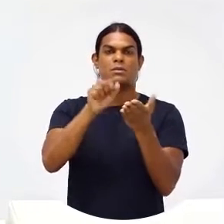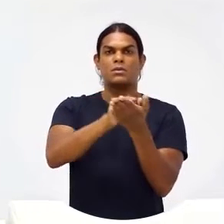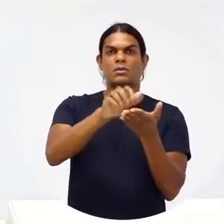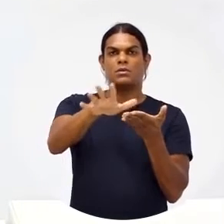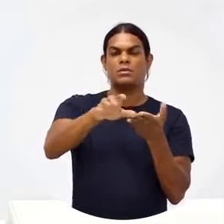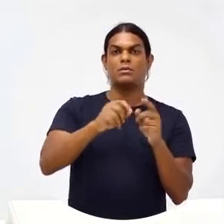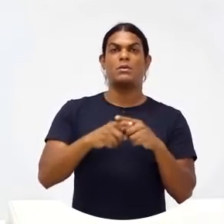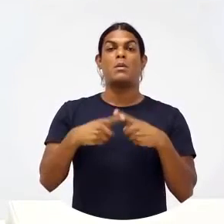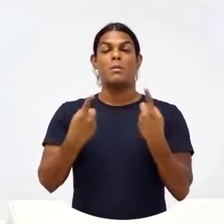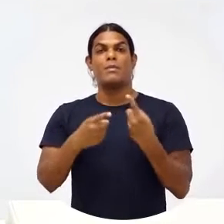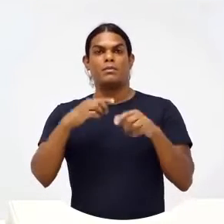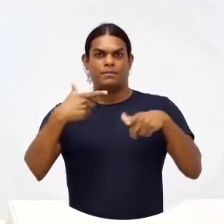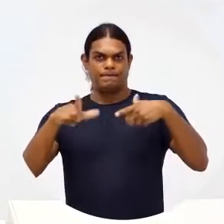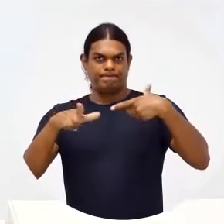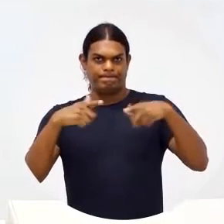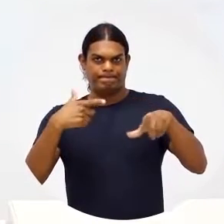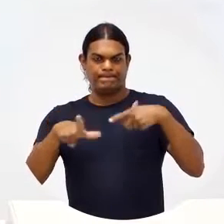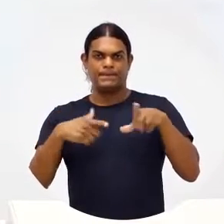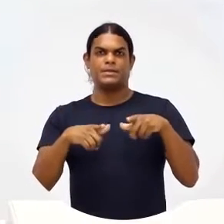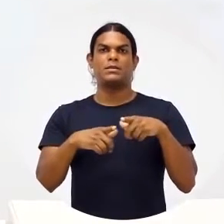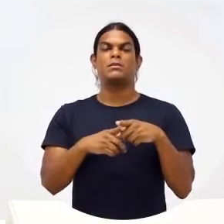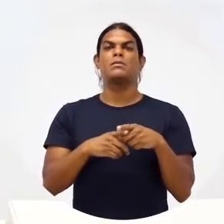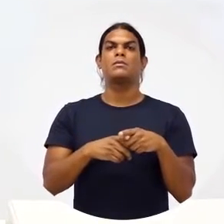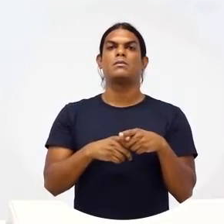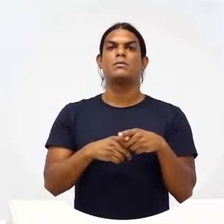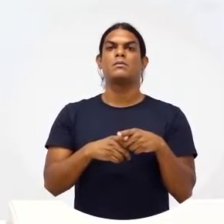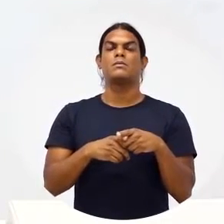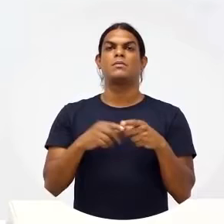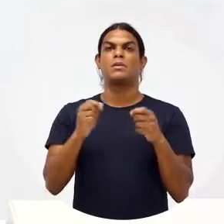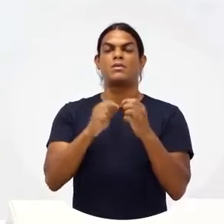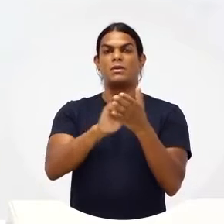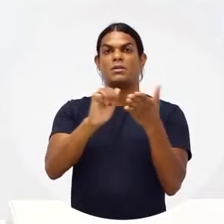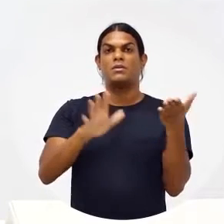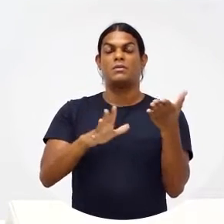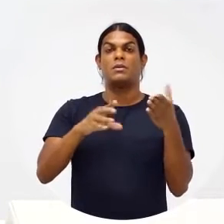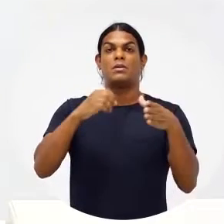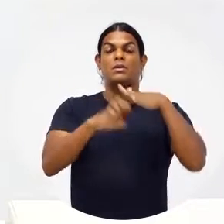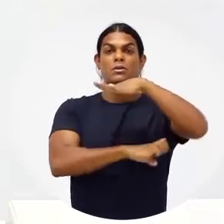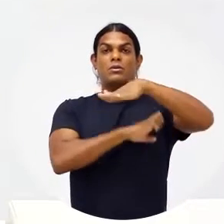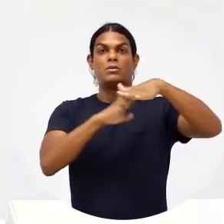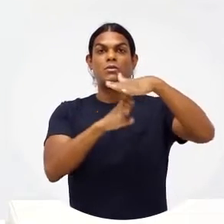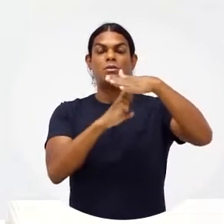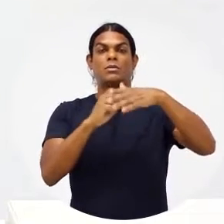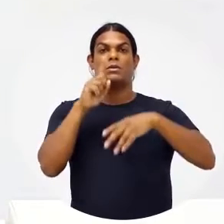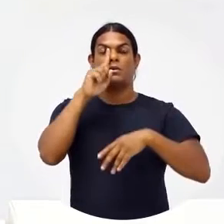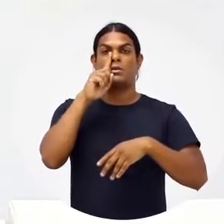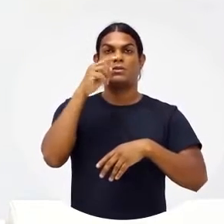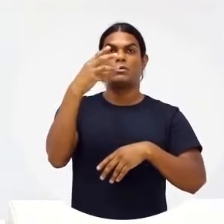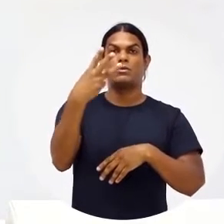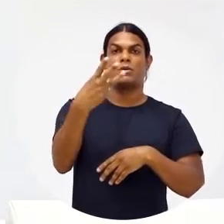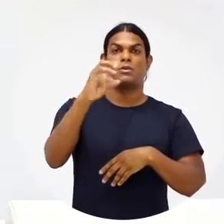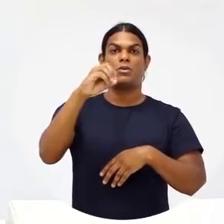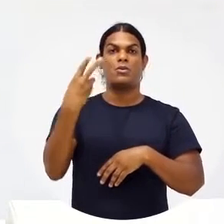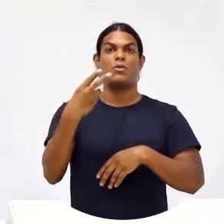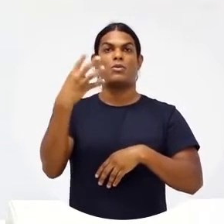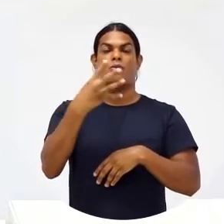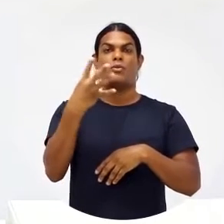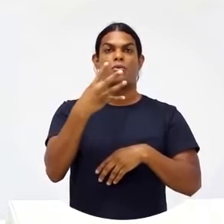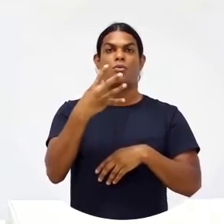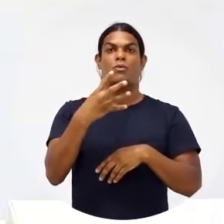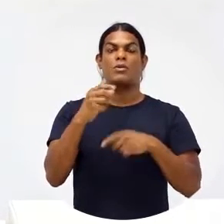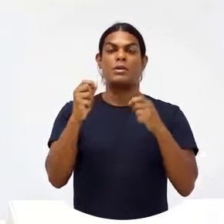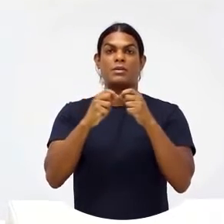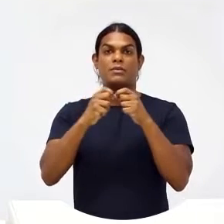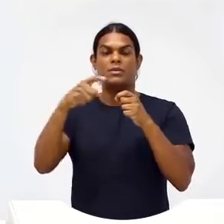um trabalhador que é de uma empresa de grau de risco 3 ou 4 e realizou seu último exame há menos de